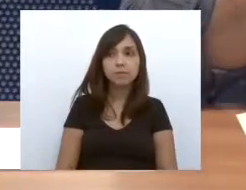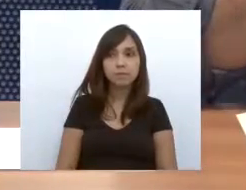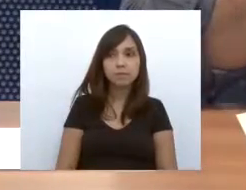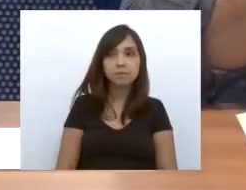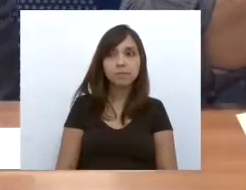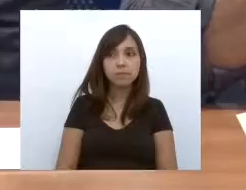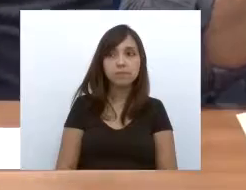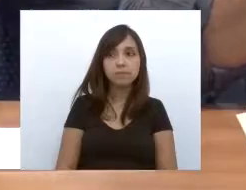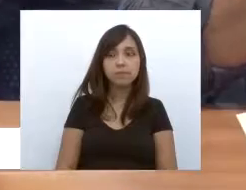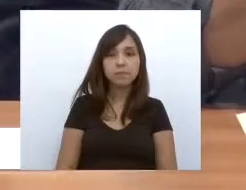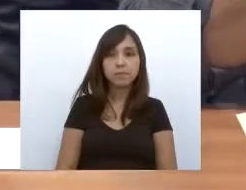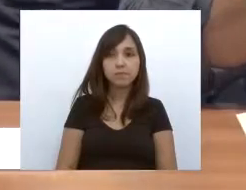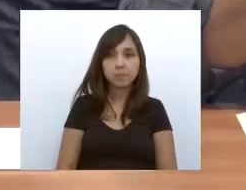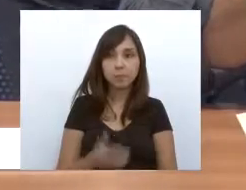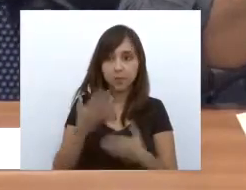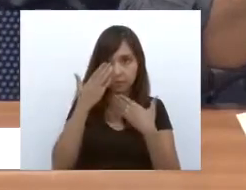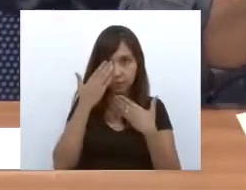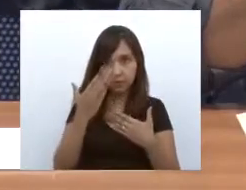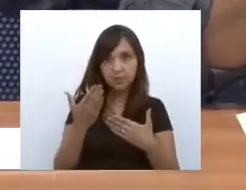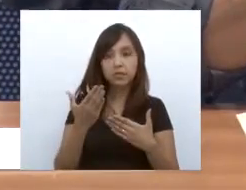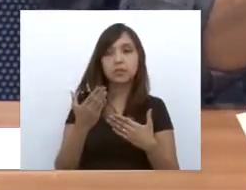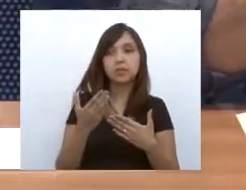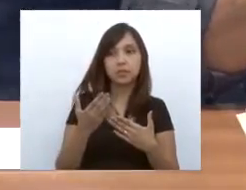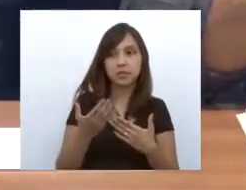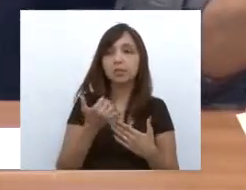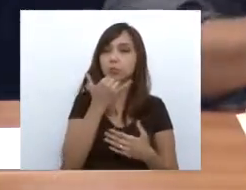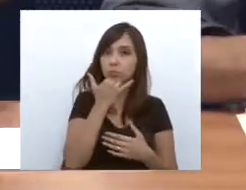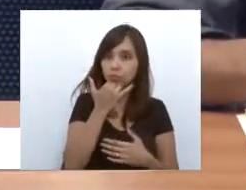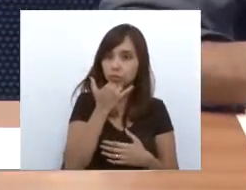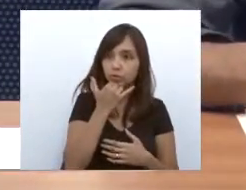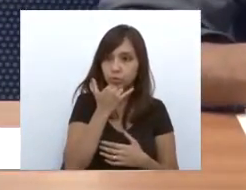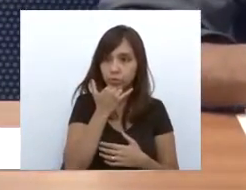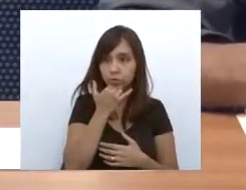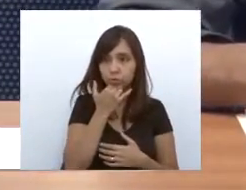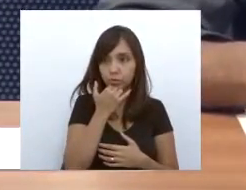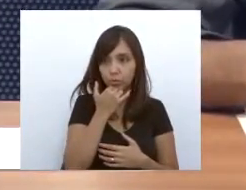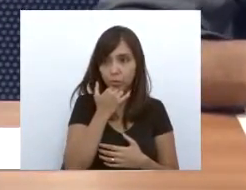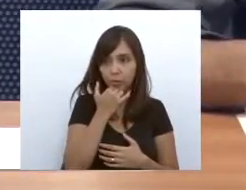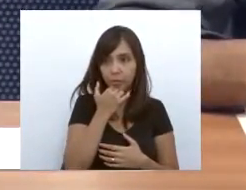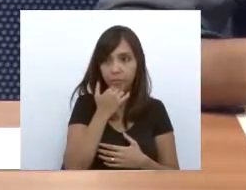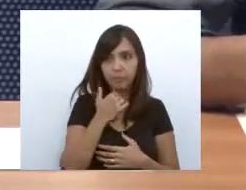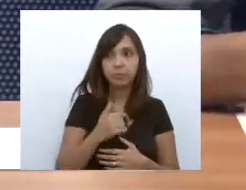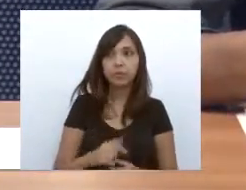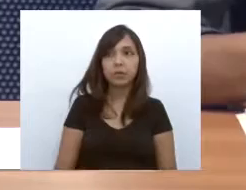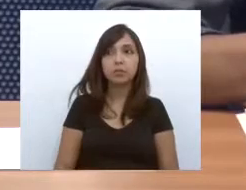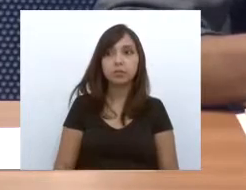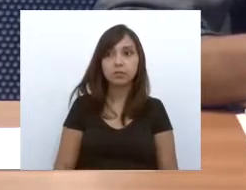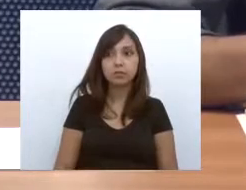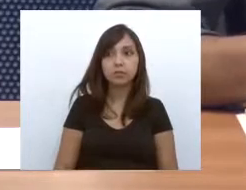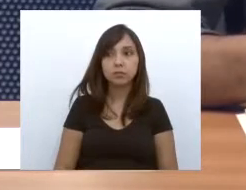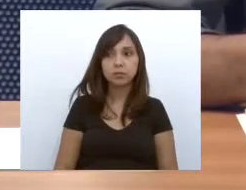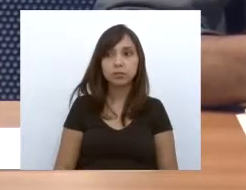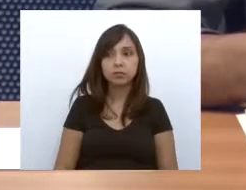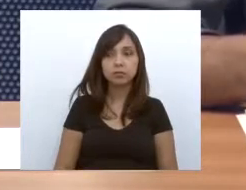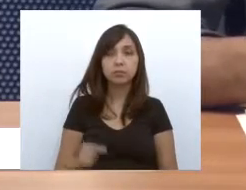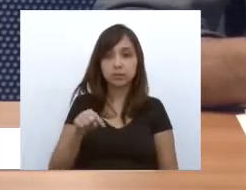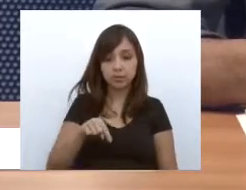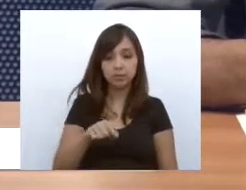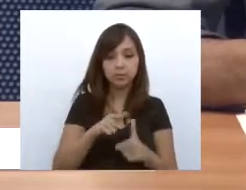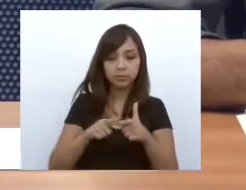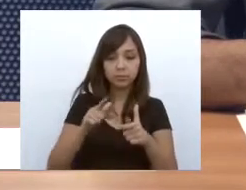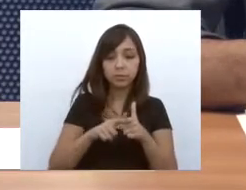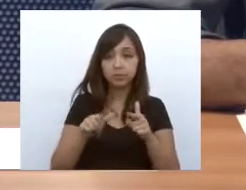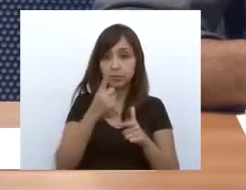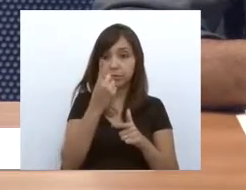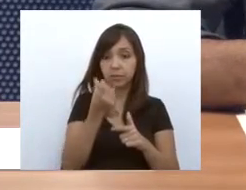minutinho, só para esclarecer. Eu quero agradecer ao senhor, peço desculpas. Acontece, até o Paulinho está me indicando, que há um delay aqui, e aqui